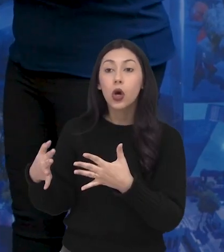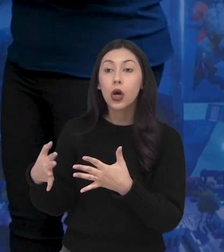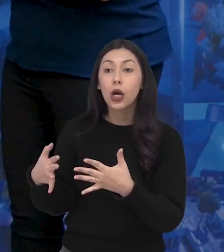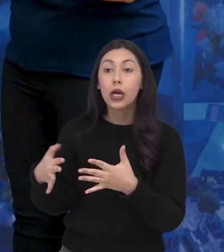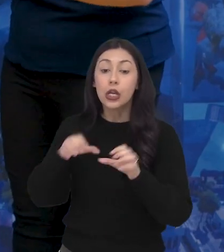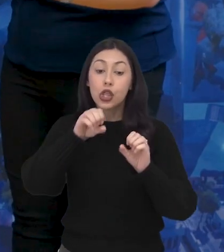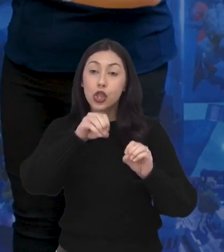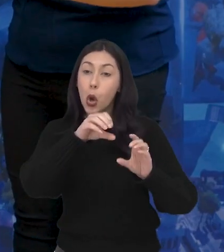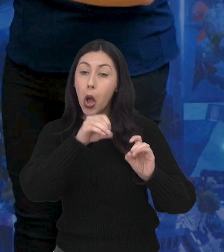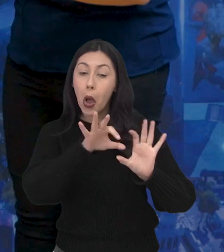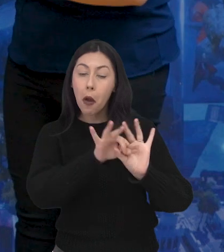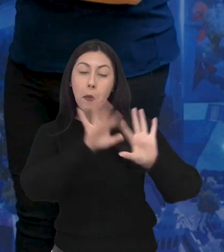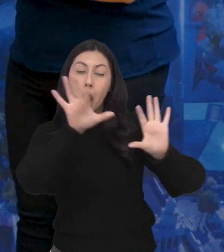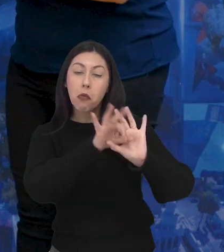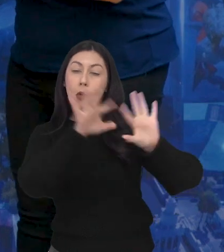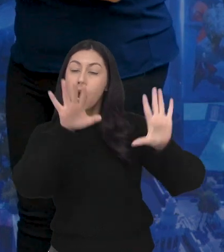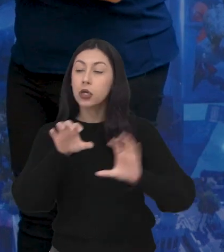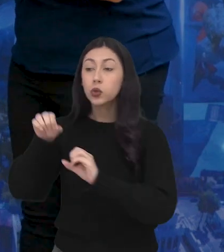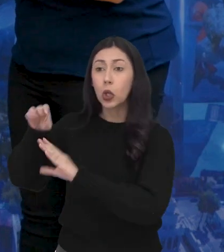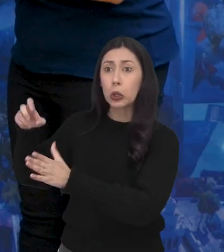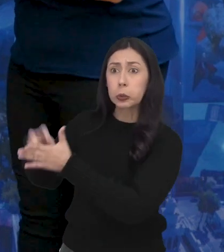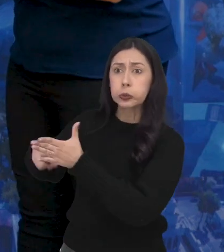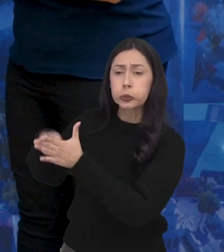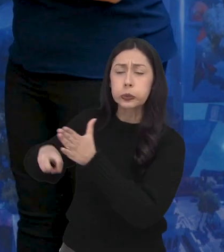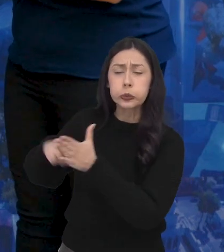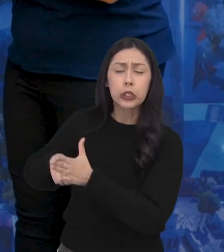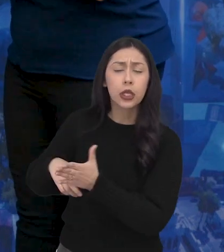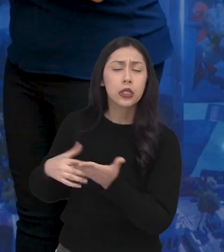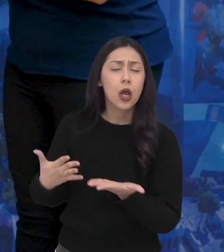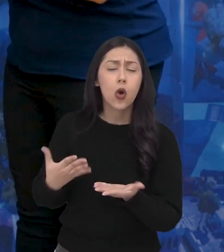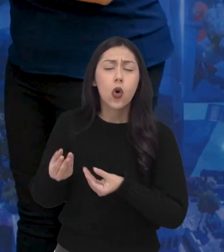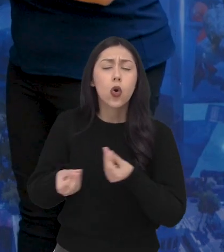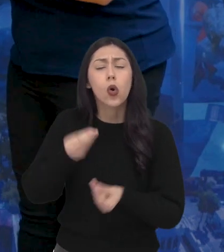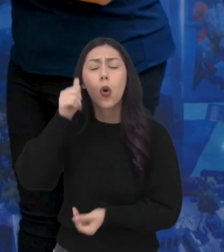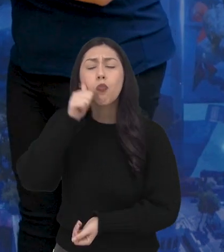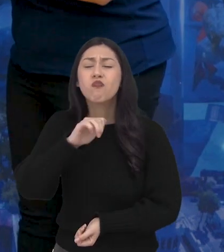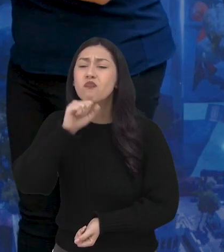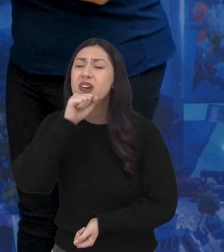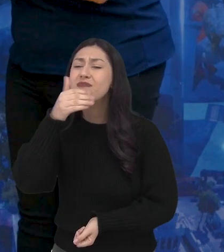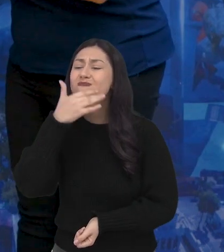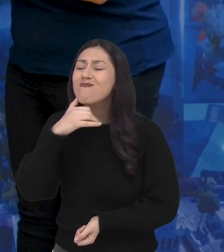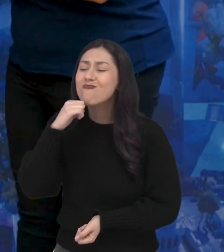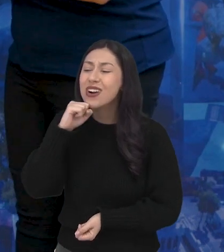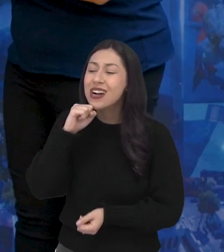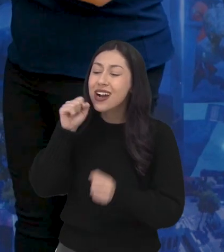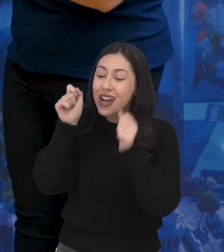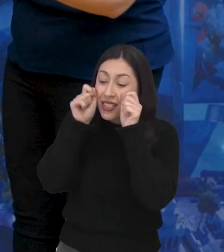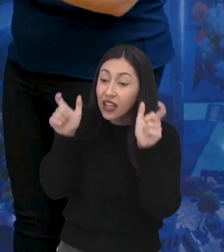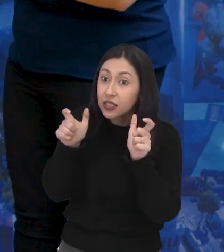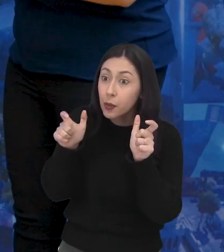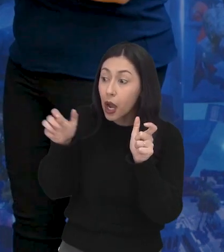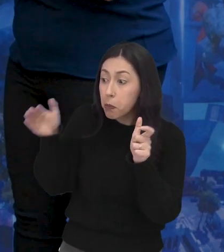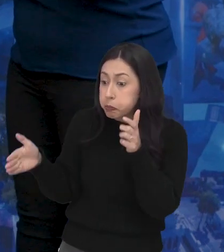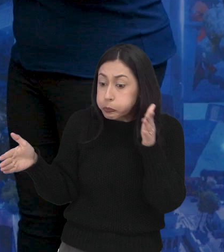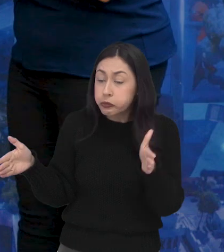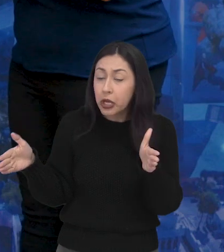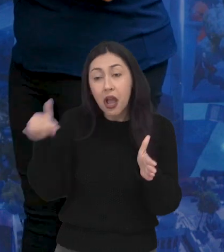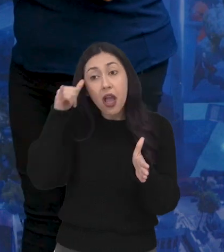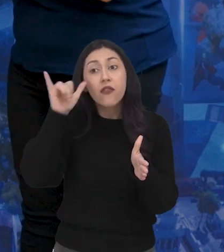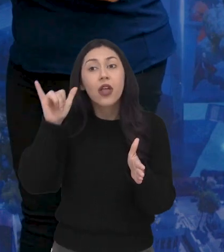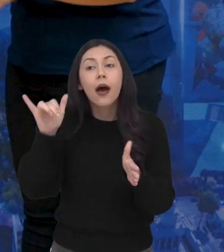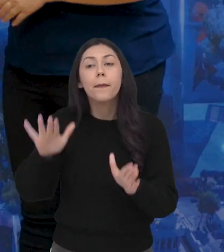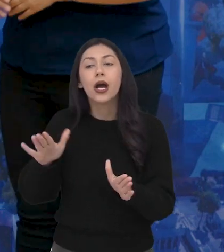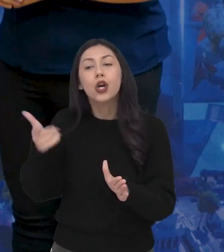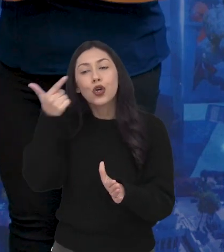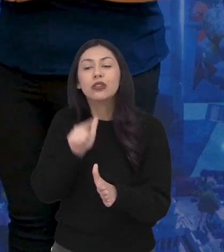educação permissiva e da punitiva também. O que que os pais têm que prestar atenção, no que eles têm que se atentar para não cair nenhum nem outro, para